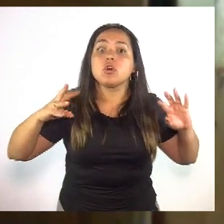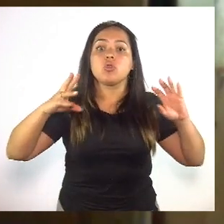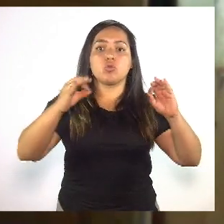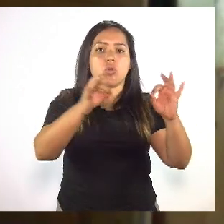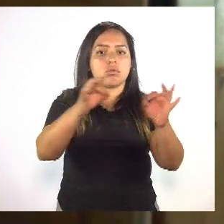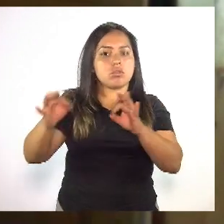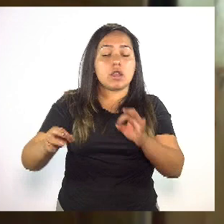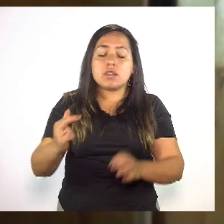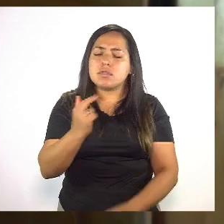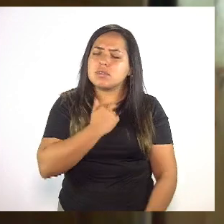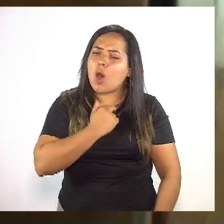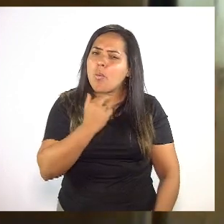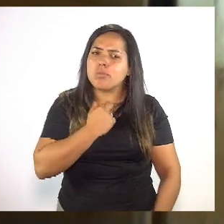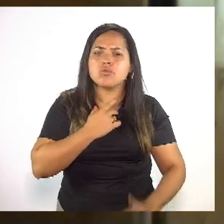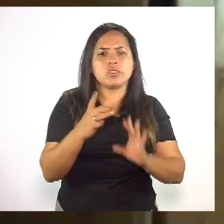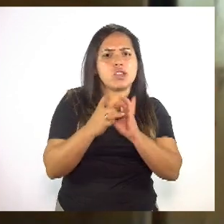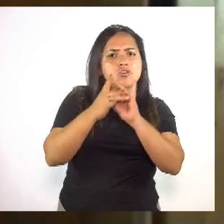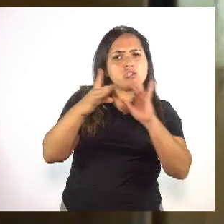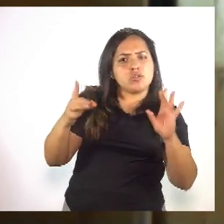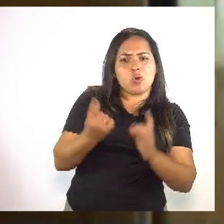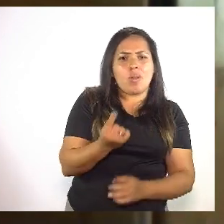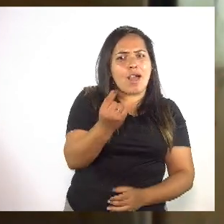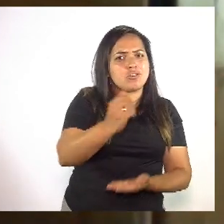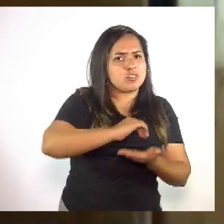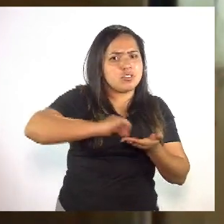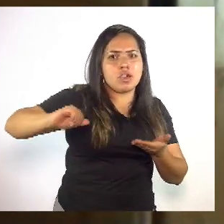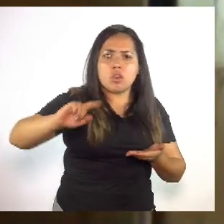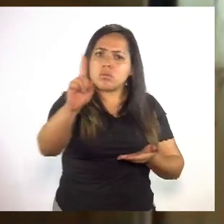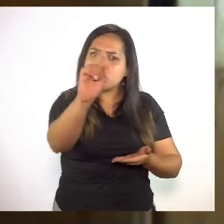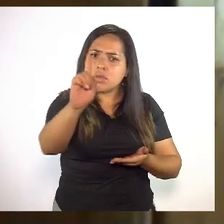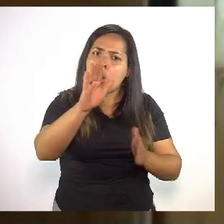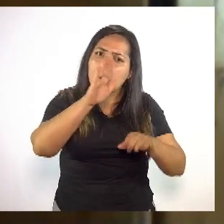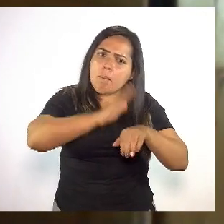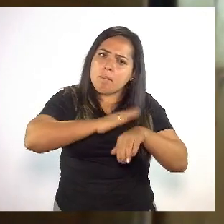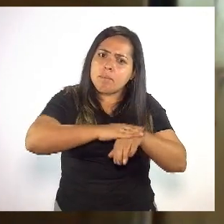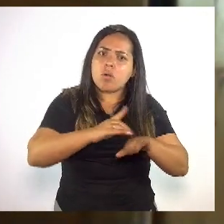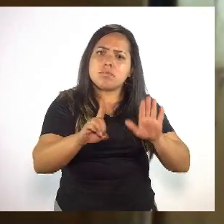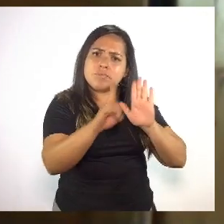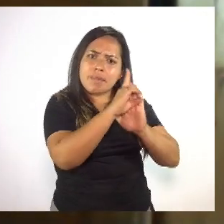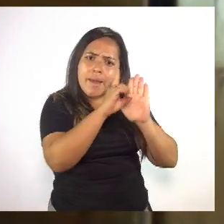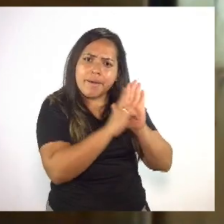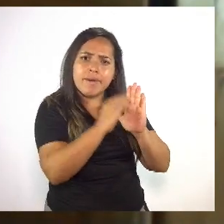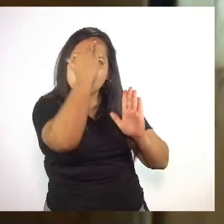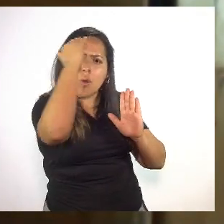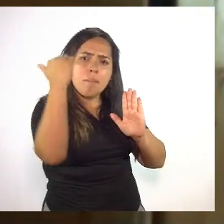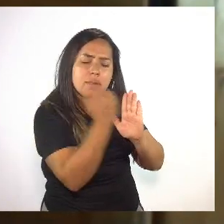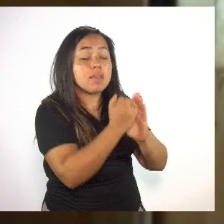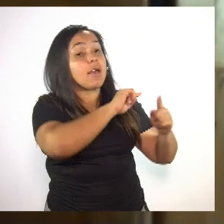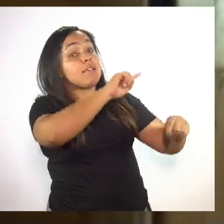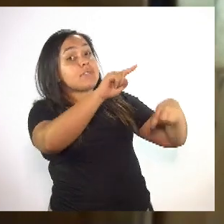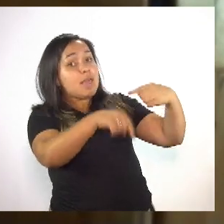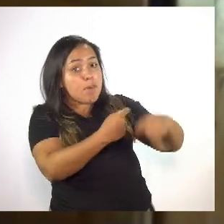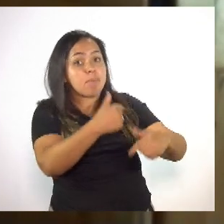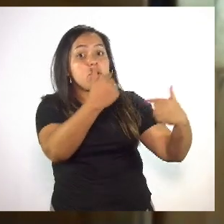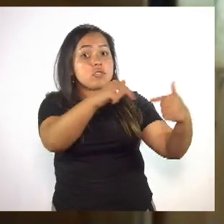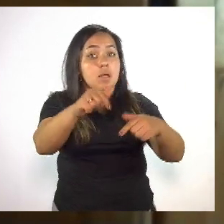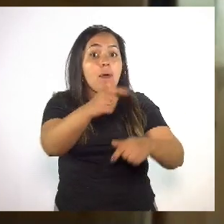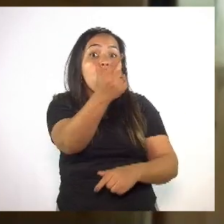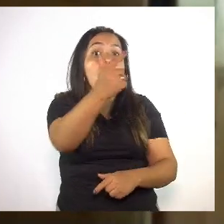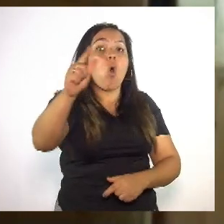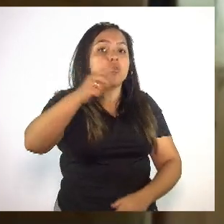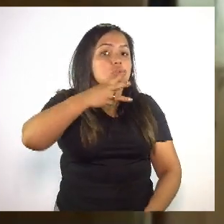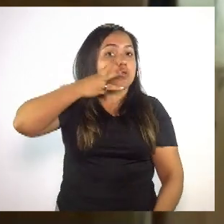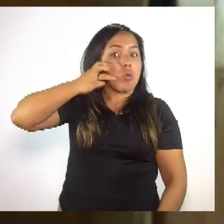podia desvincular esse recurso por decreto. No exercício seguinte, o